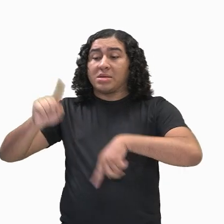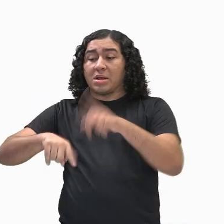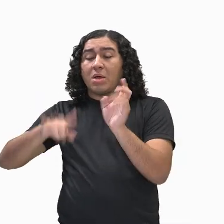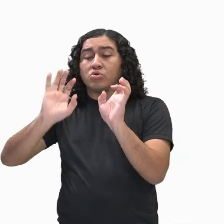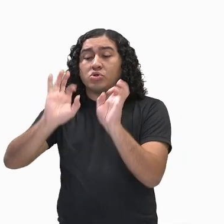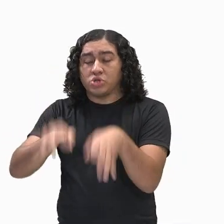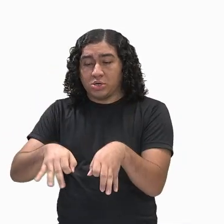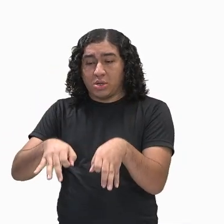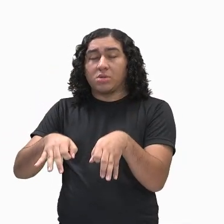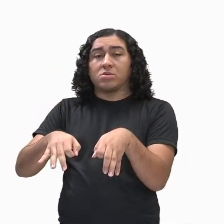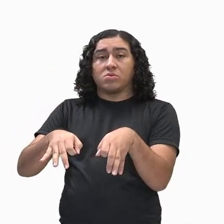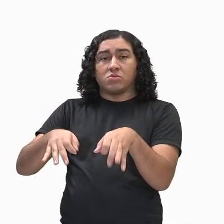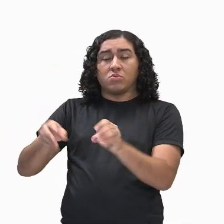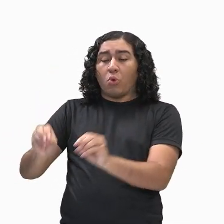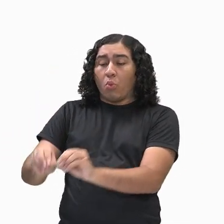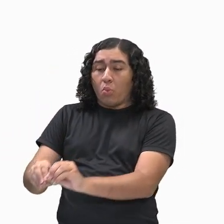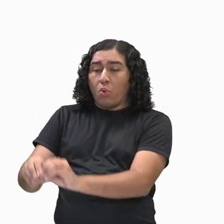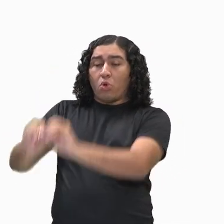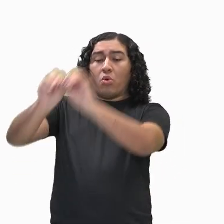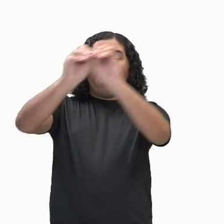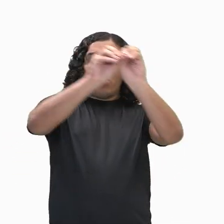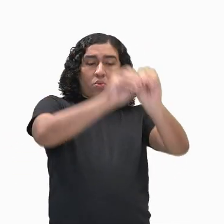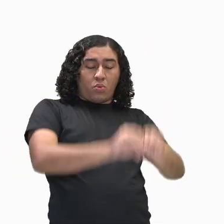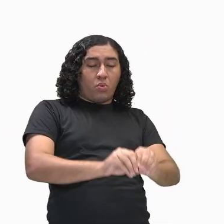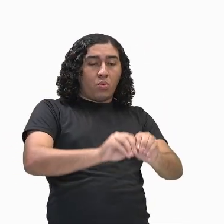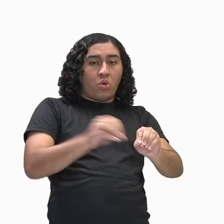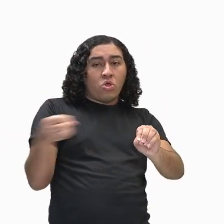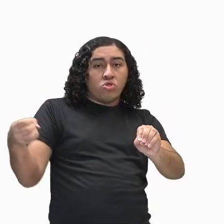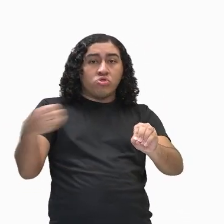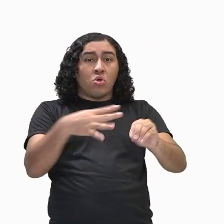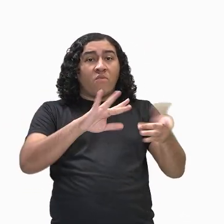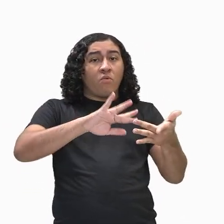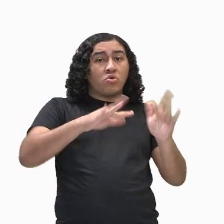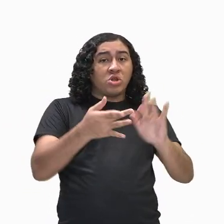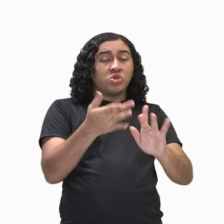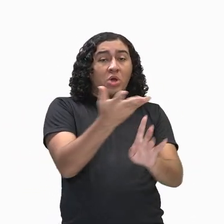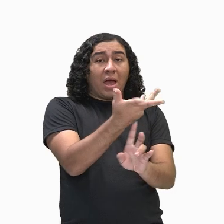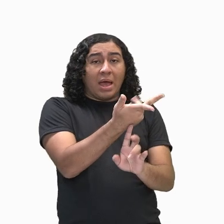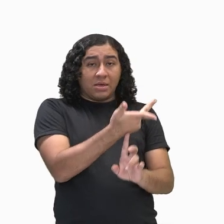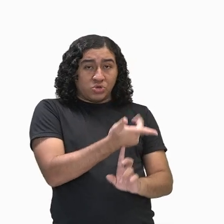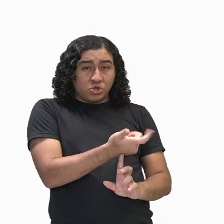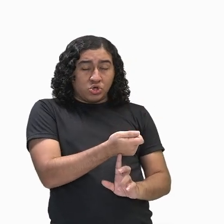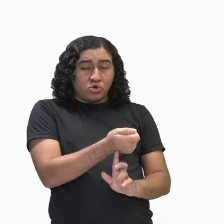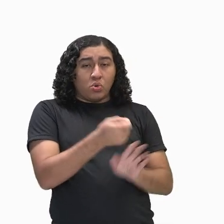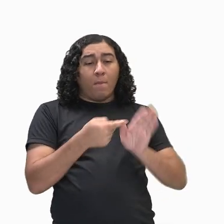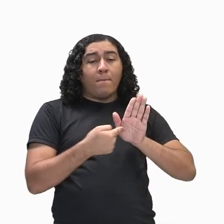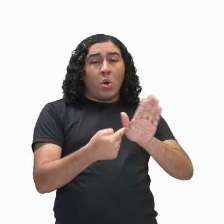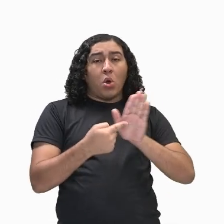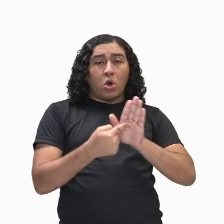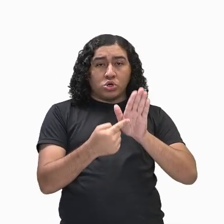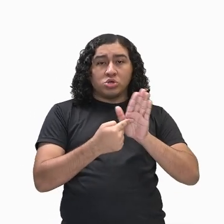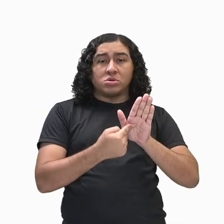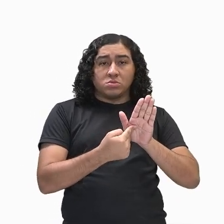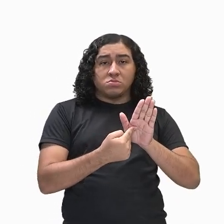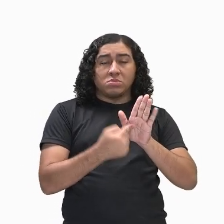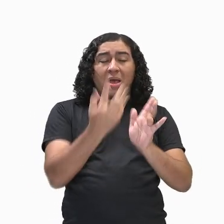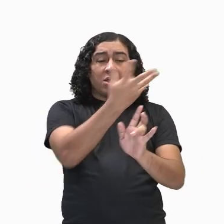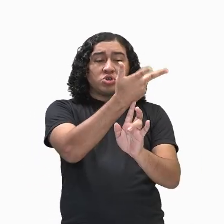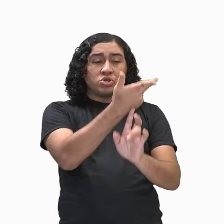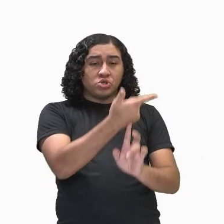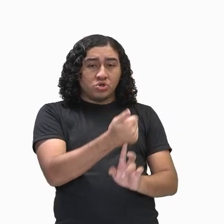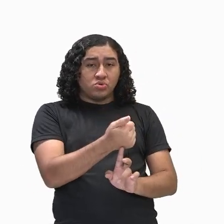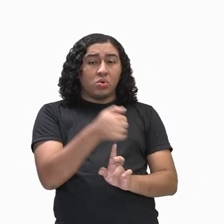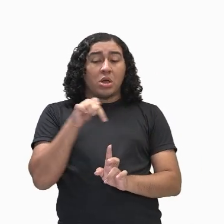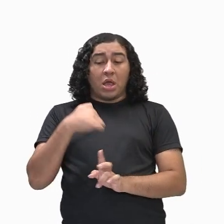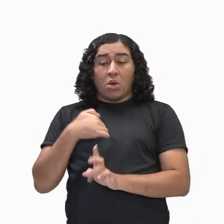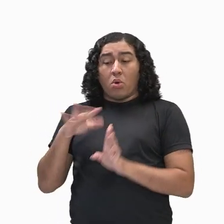redor e trazemos para a arte, para ser uma obra, eu me aproprio